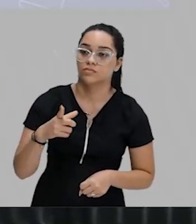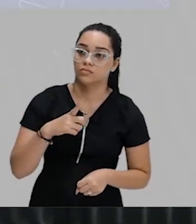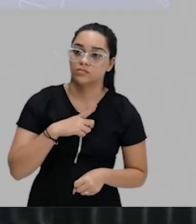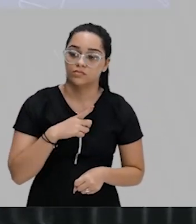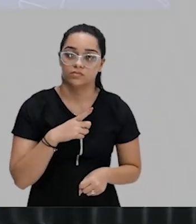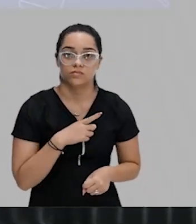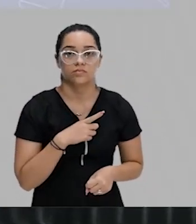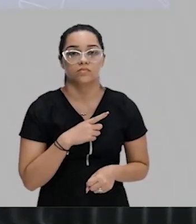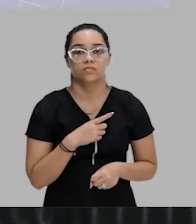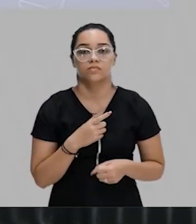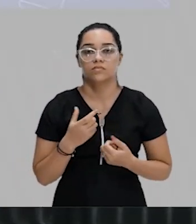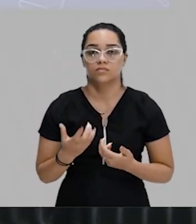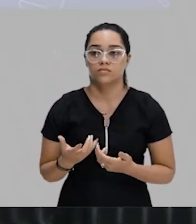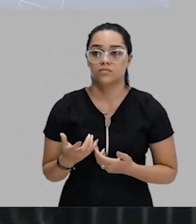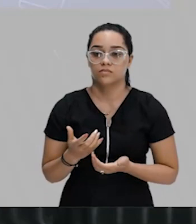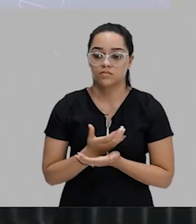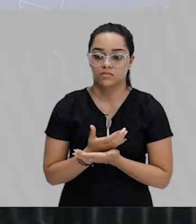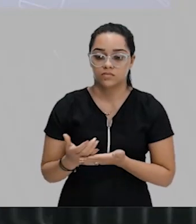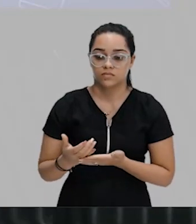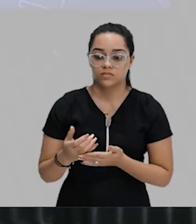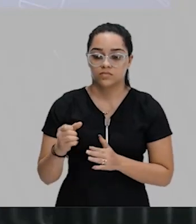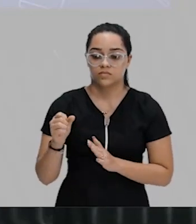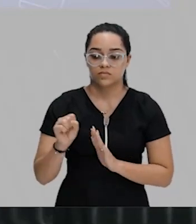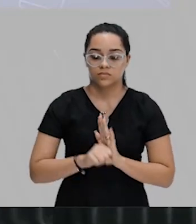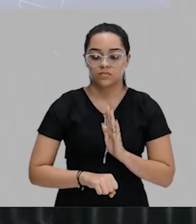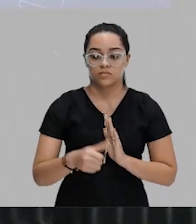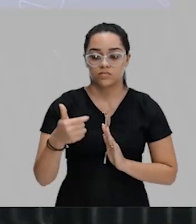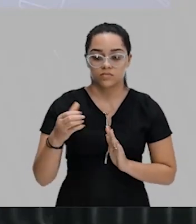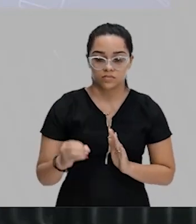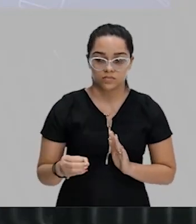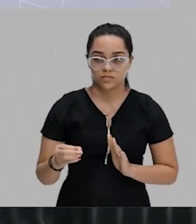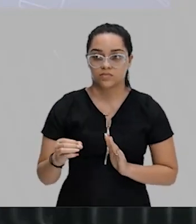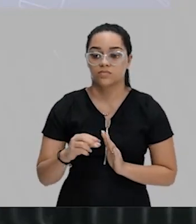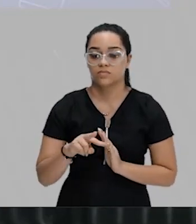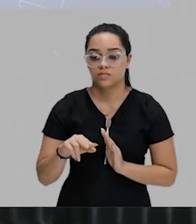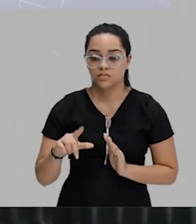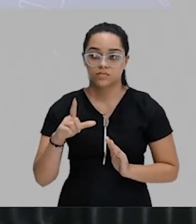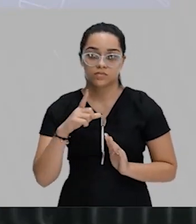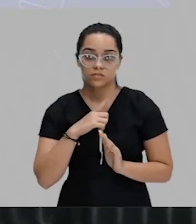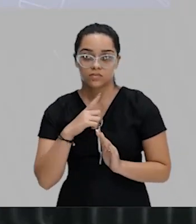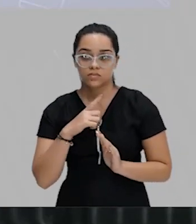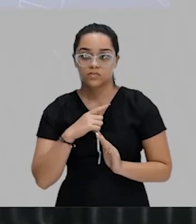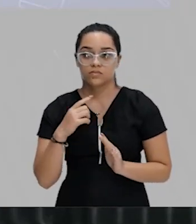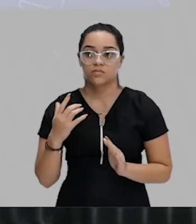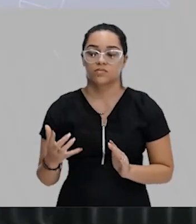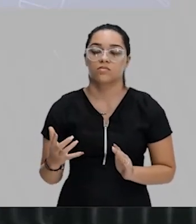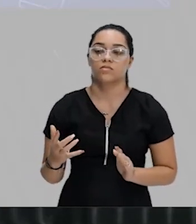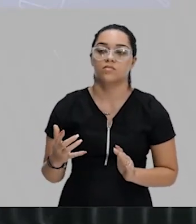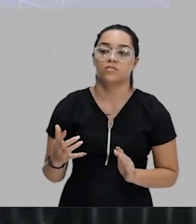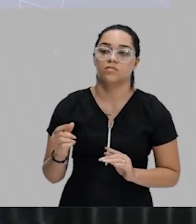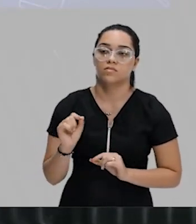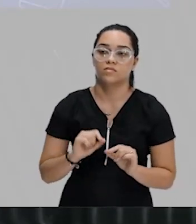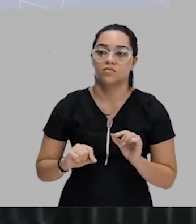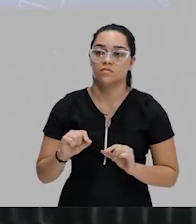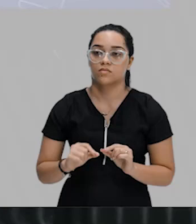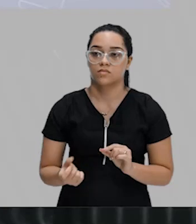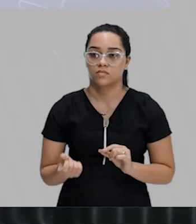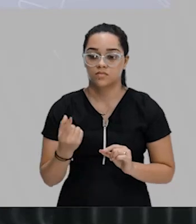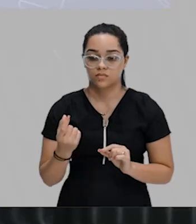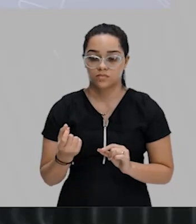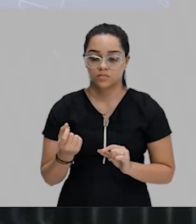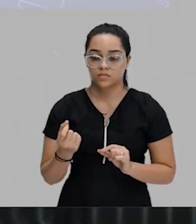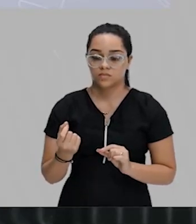janeiro de 2002, bem no início do século XX, o euro se torna, né, simplesmente a moeda